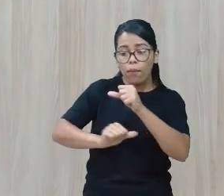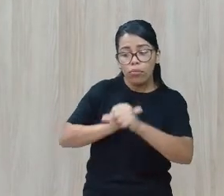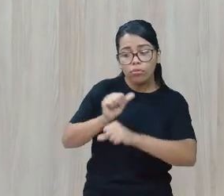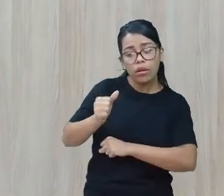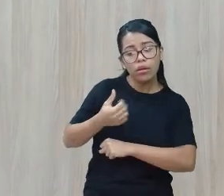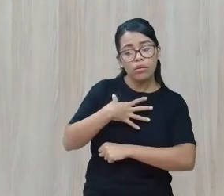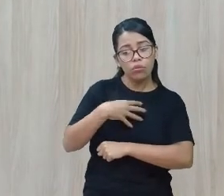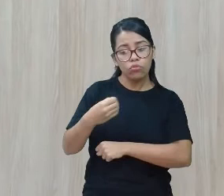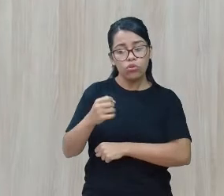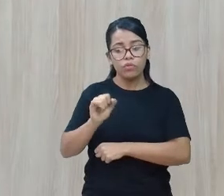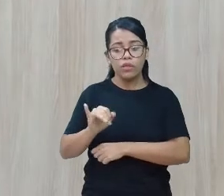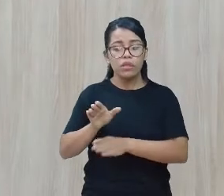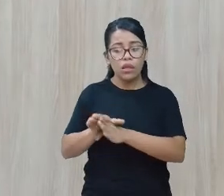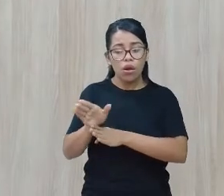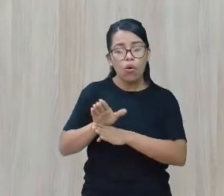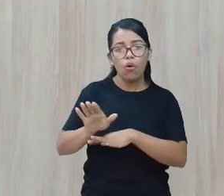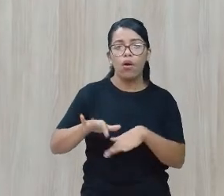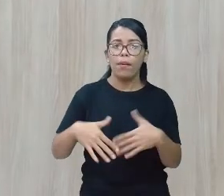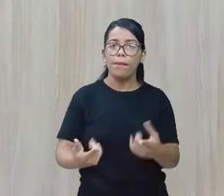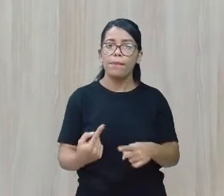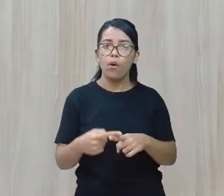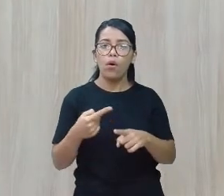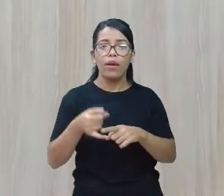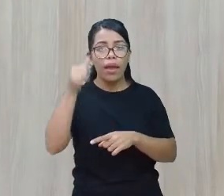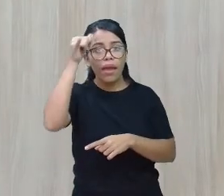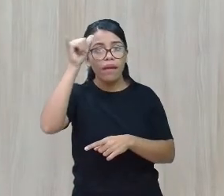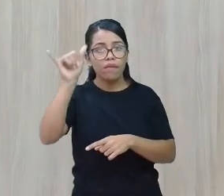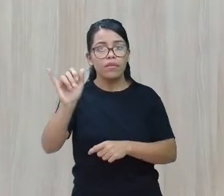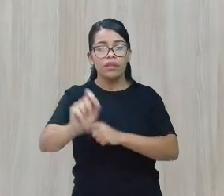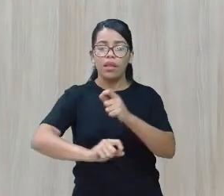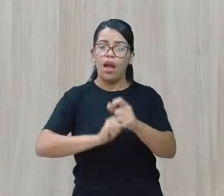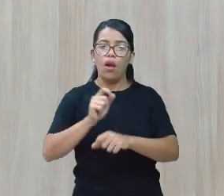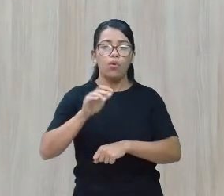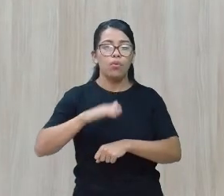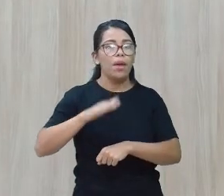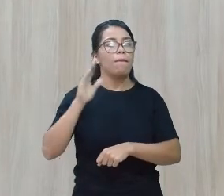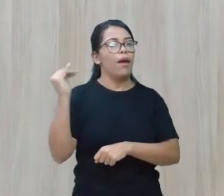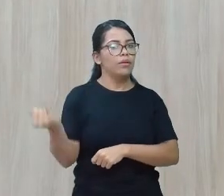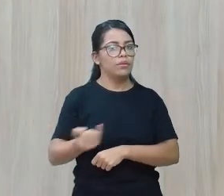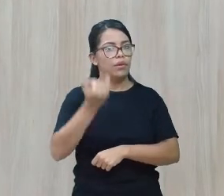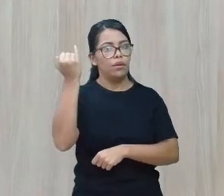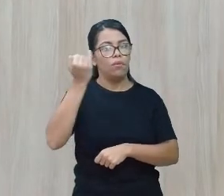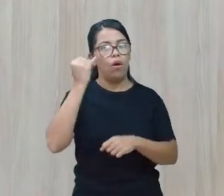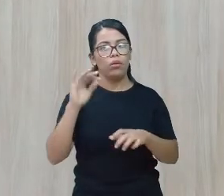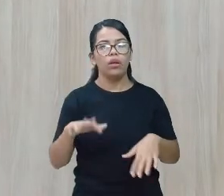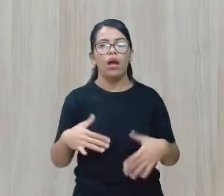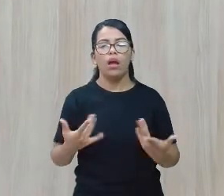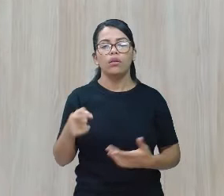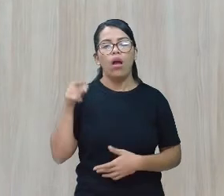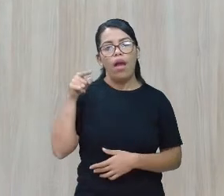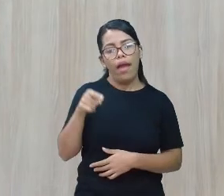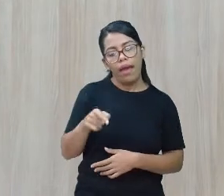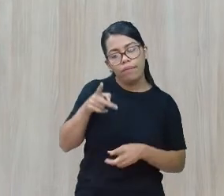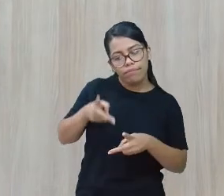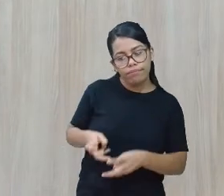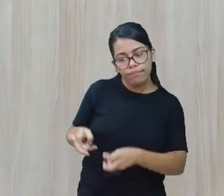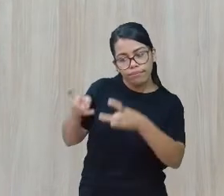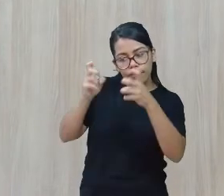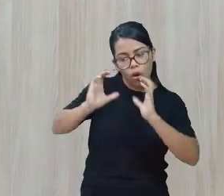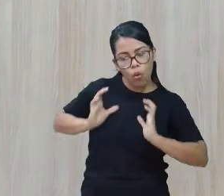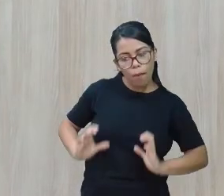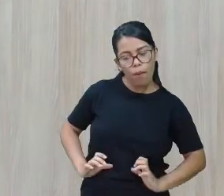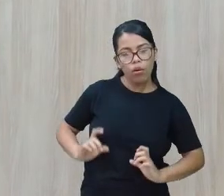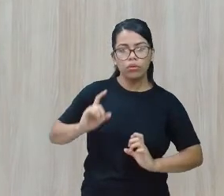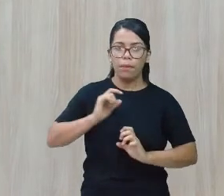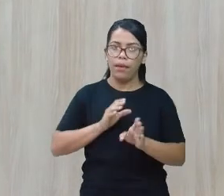de orientação, porque a prevenção é o que é mais importante. Então, esses sinais, essas dicas